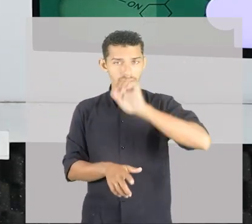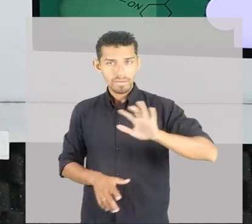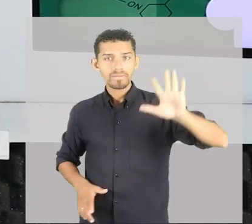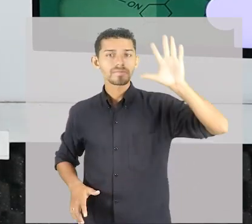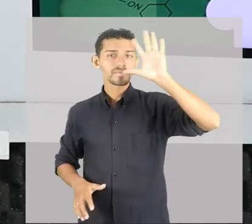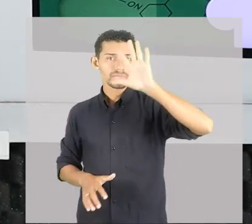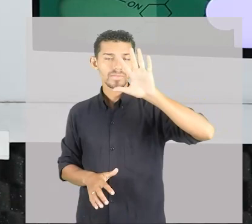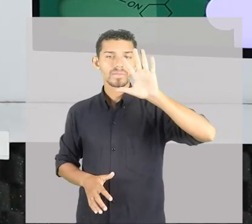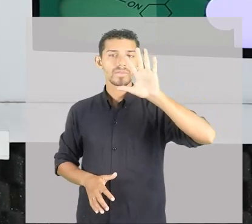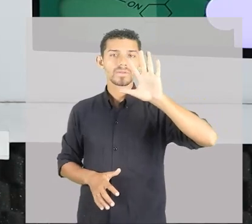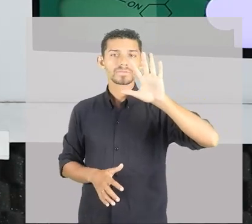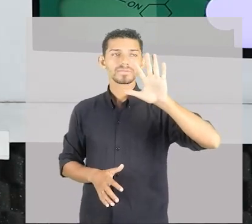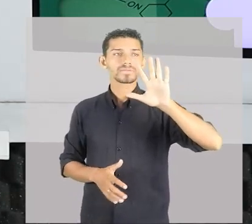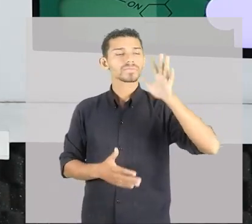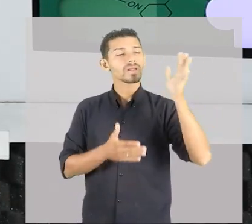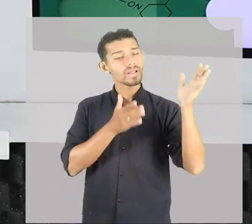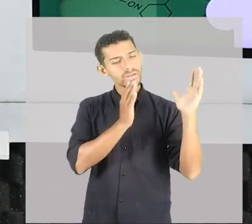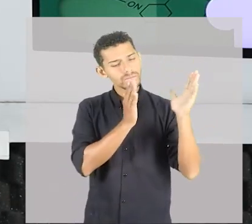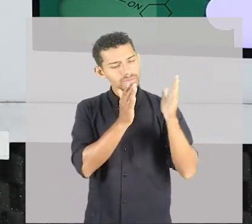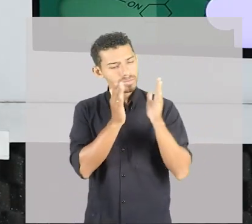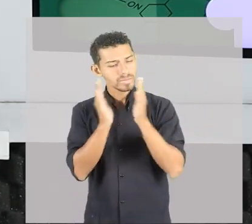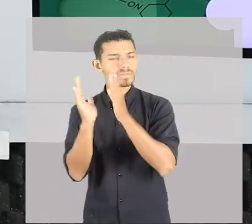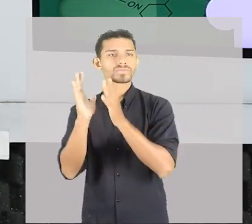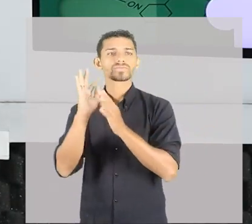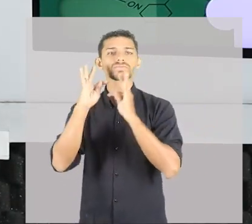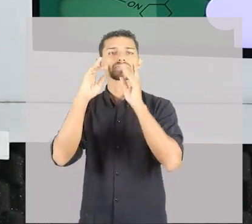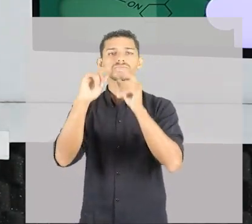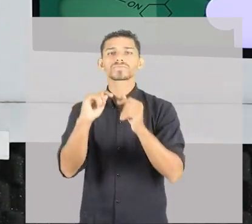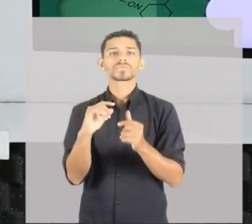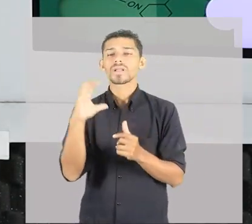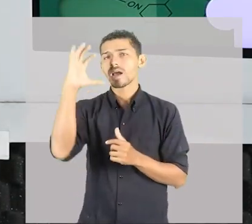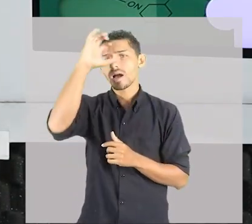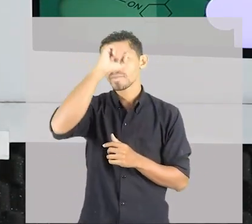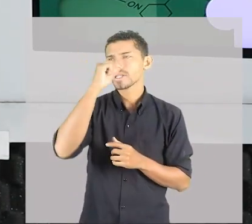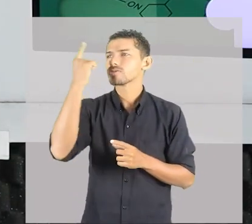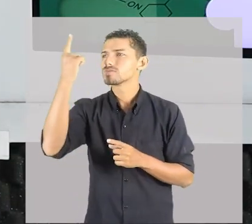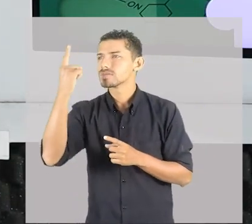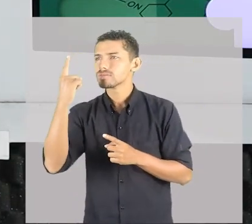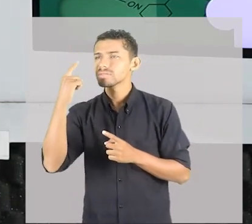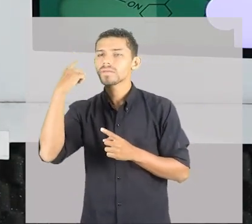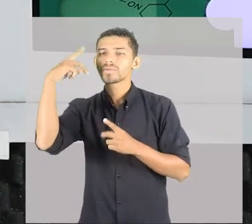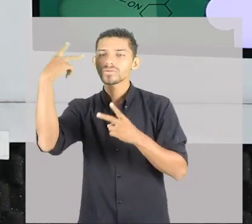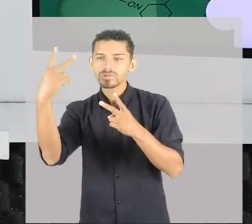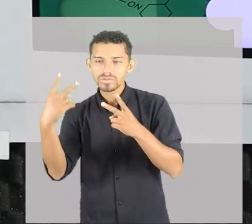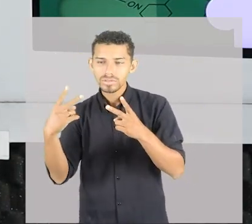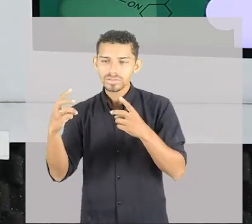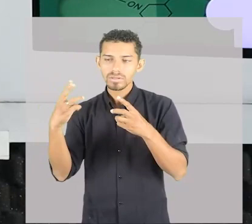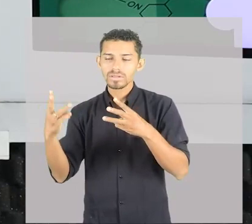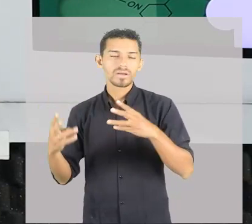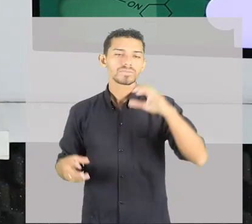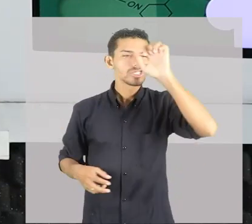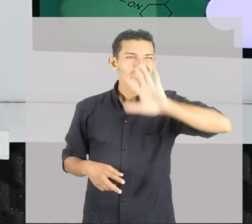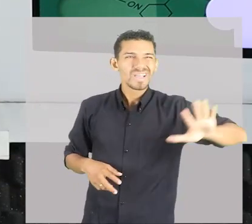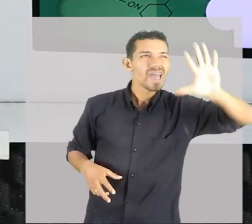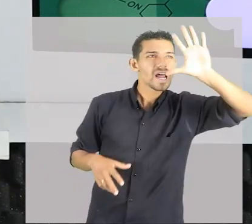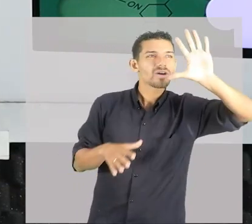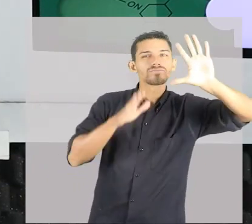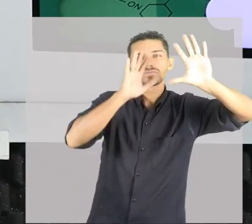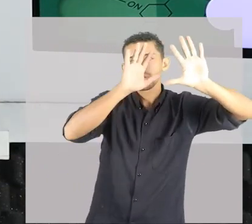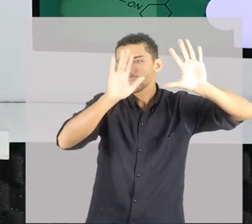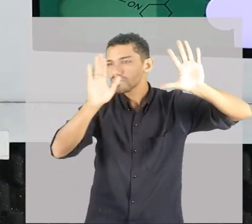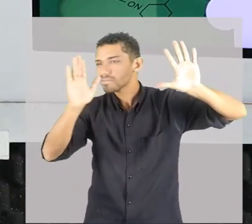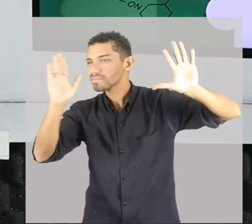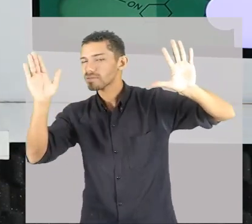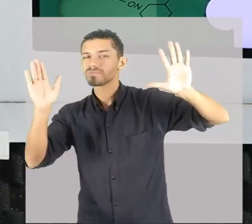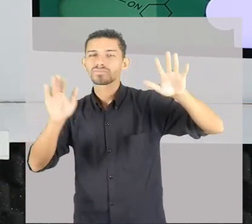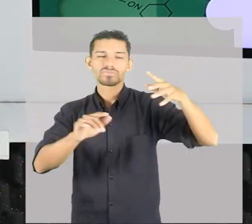geral e a partir dessa equação tu tira todas as outras não Aprenda uma por vez pegue a equação geral e a partir dela tire todas